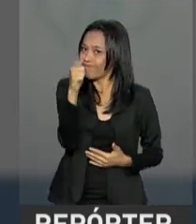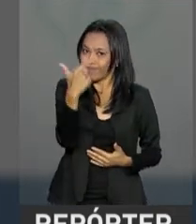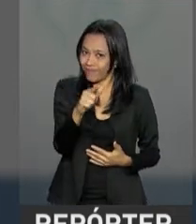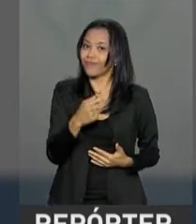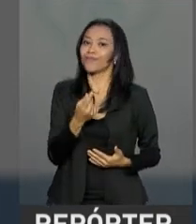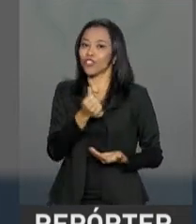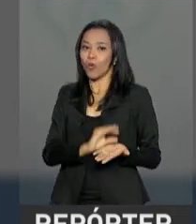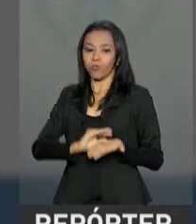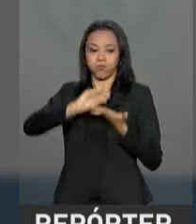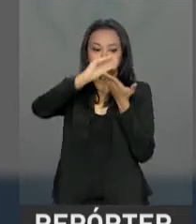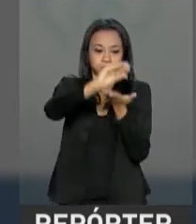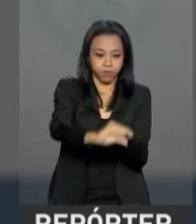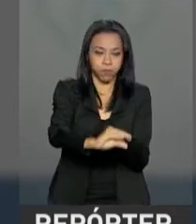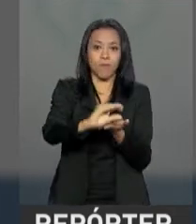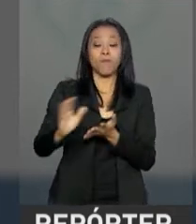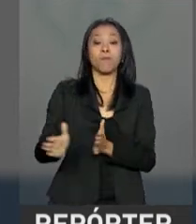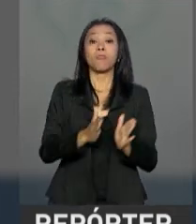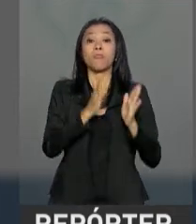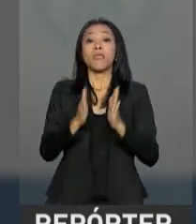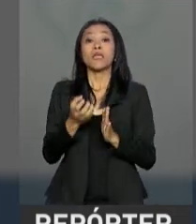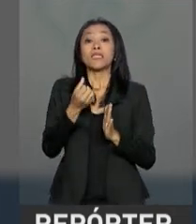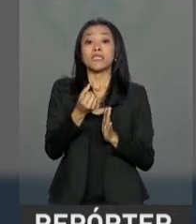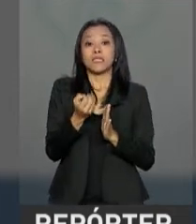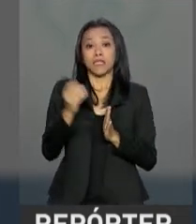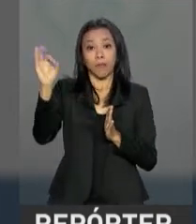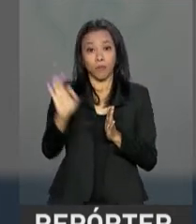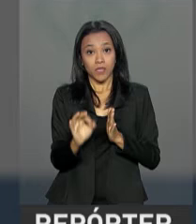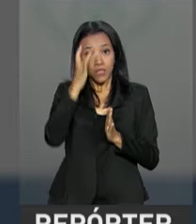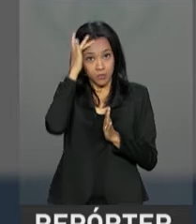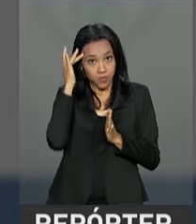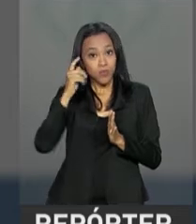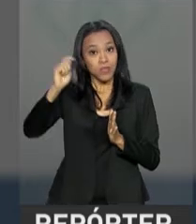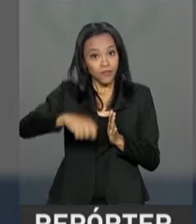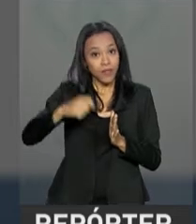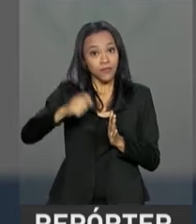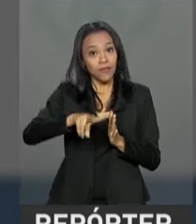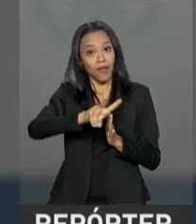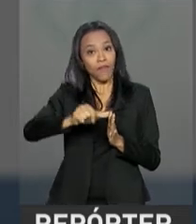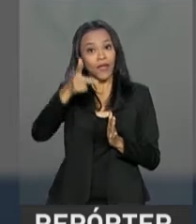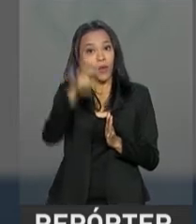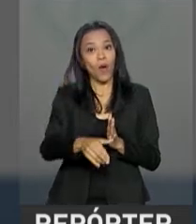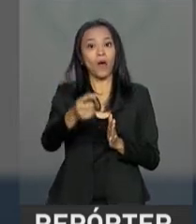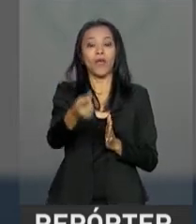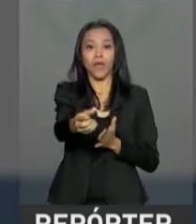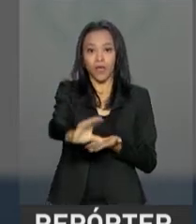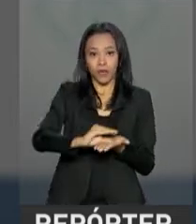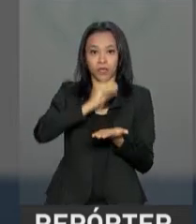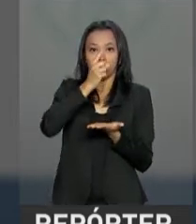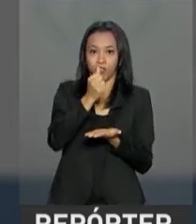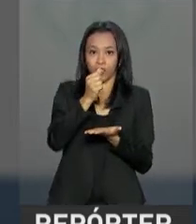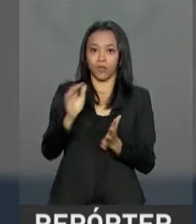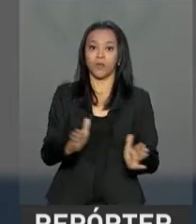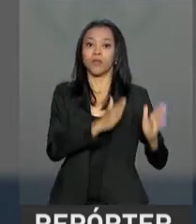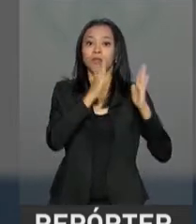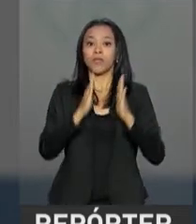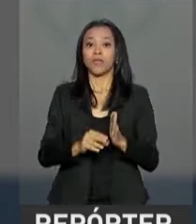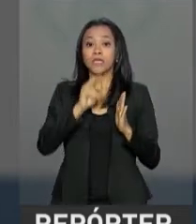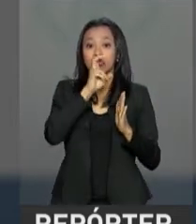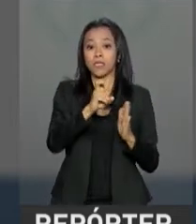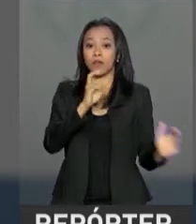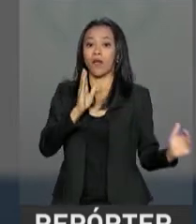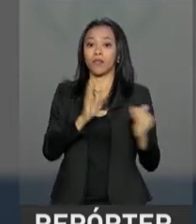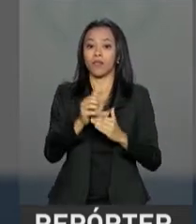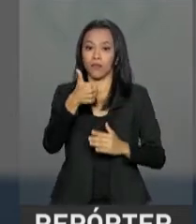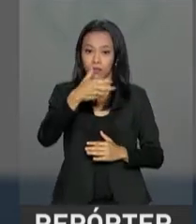cerca de 60% dos poupadores estão nesta faixa já quem tem entre 5 e 10 mil reais vai